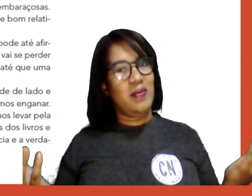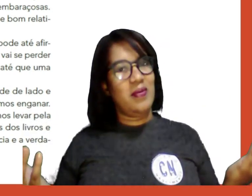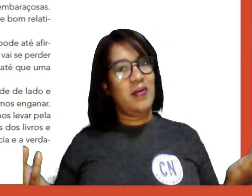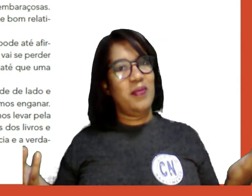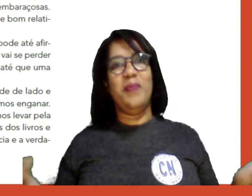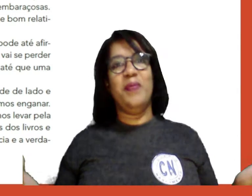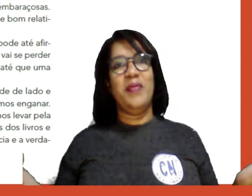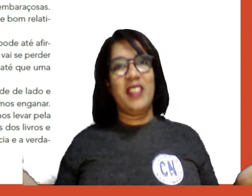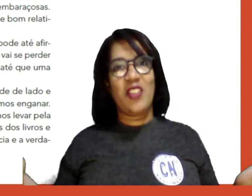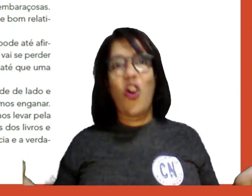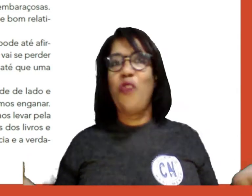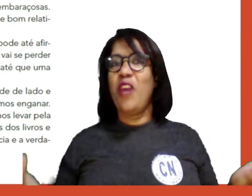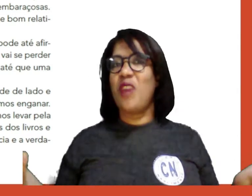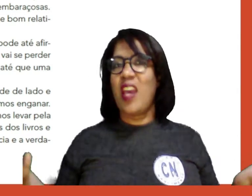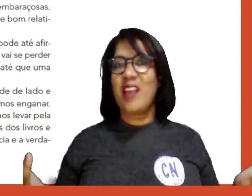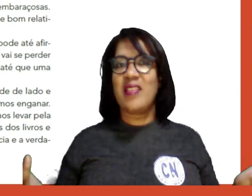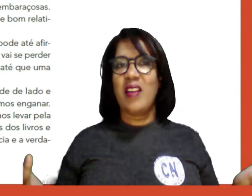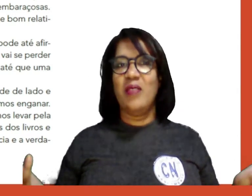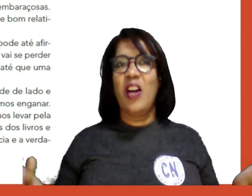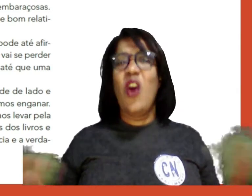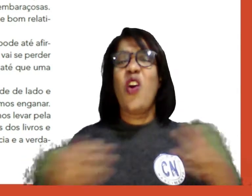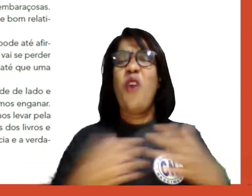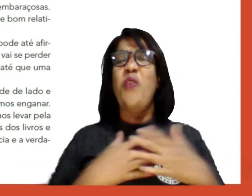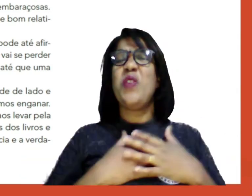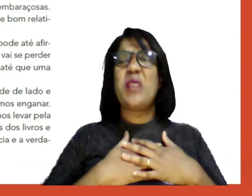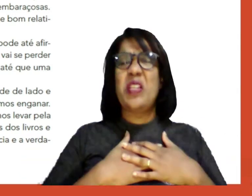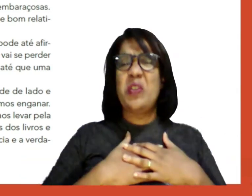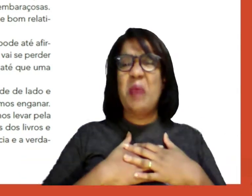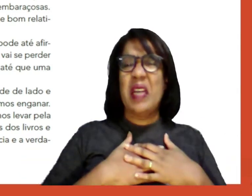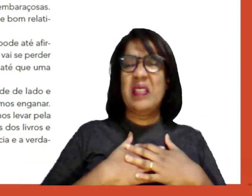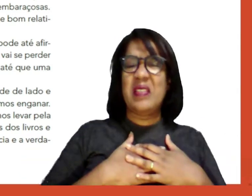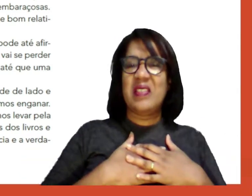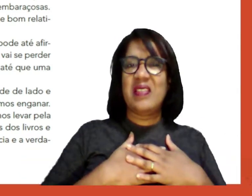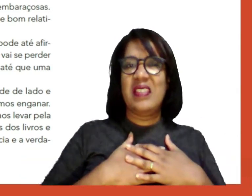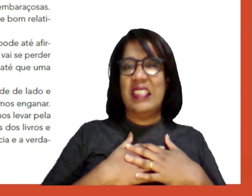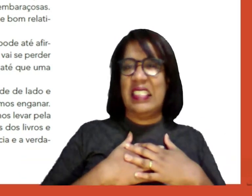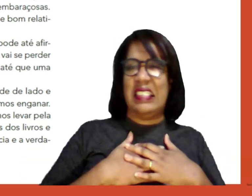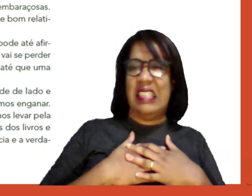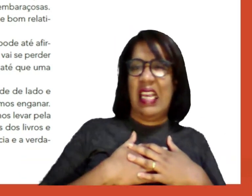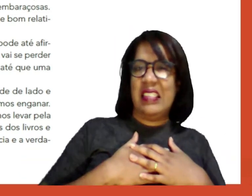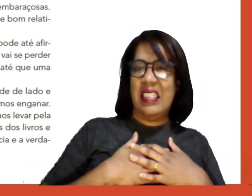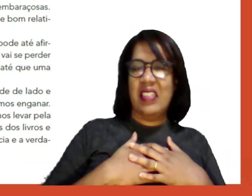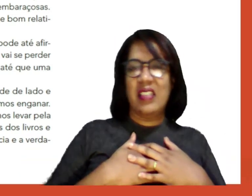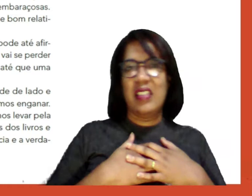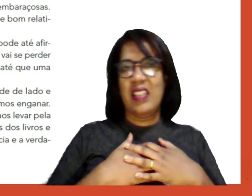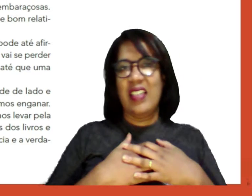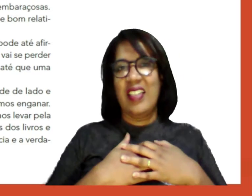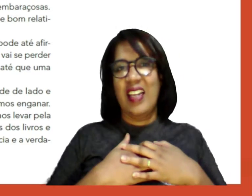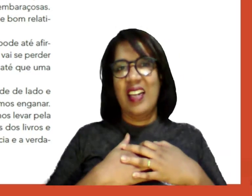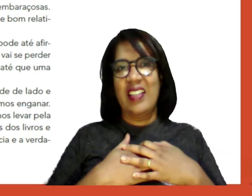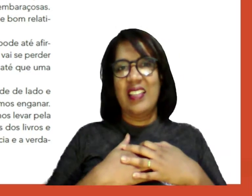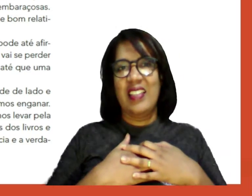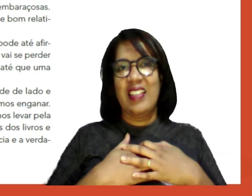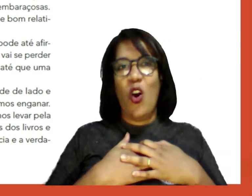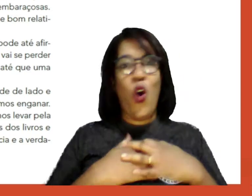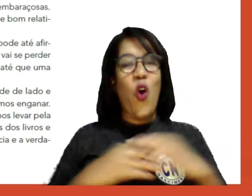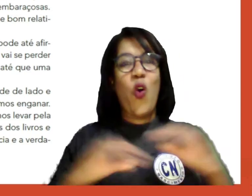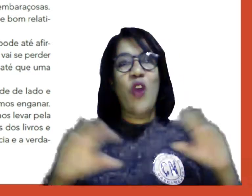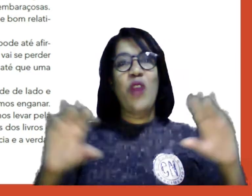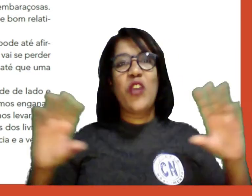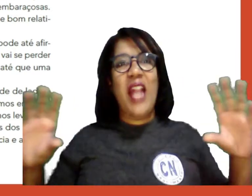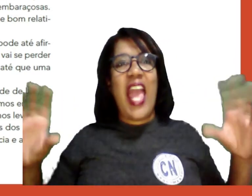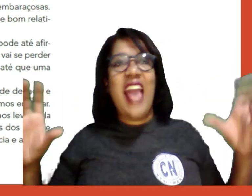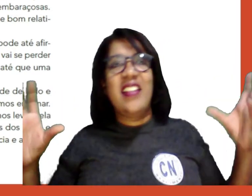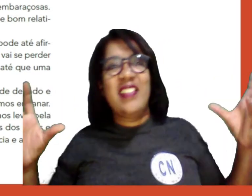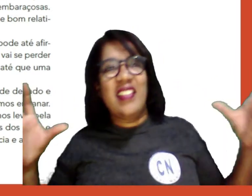e aí? Qual foi a sua reação? Qual foi o seu sentimento de tristeza, né?